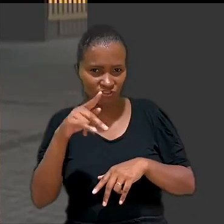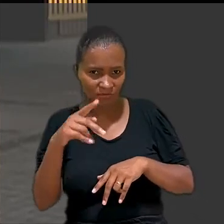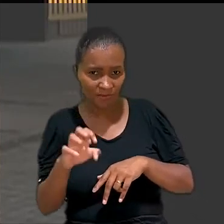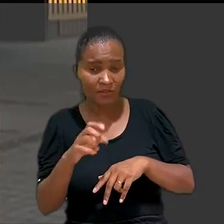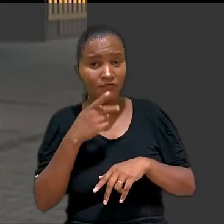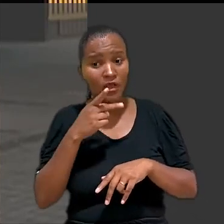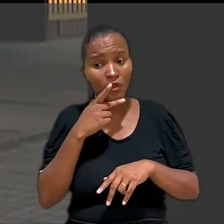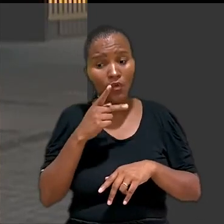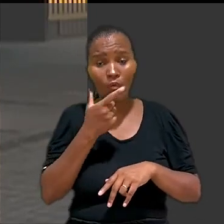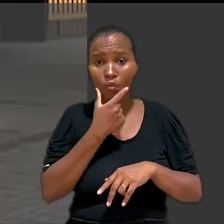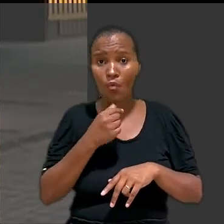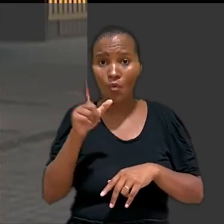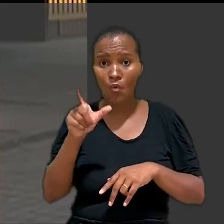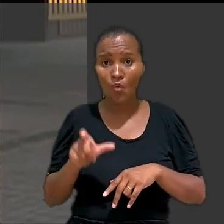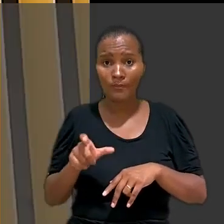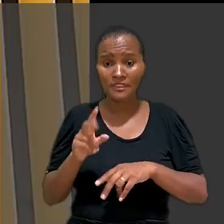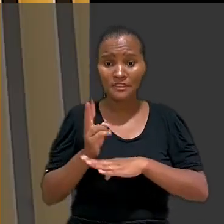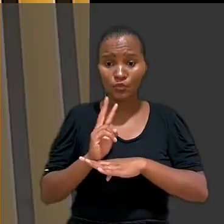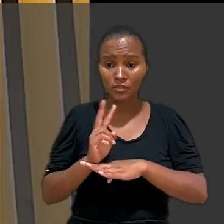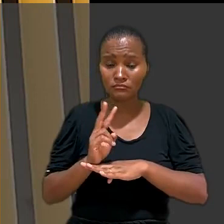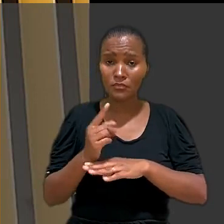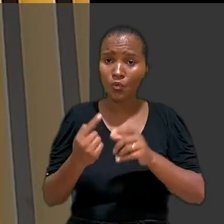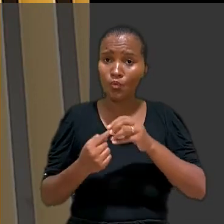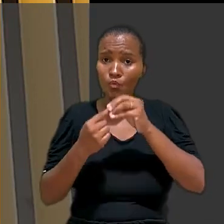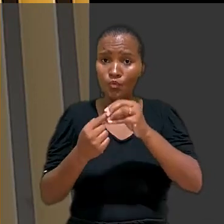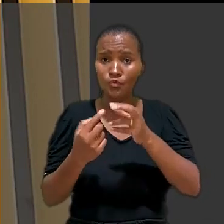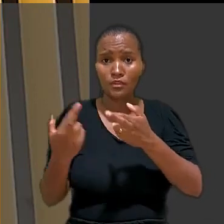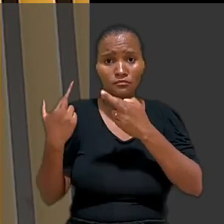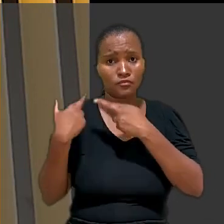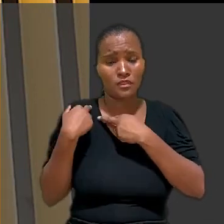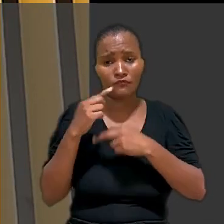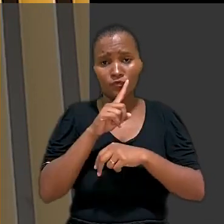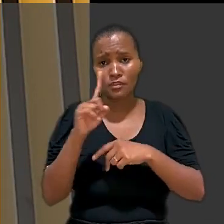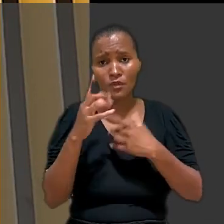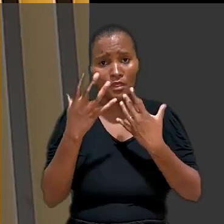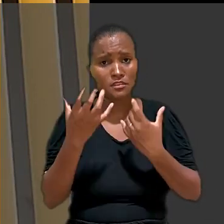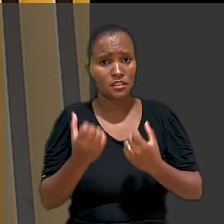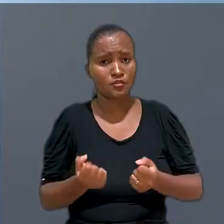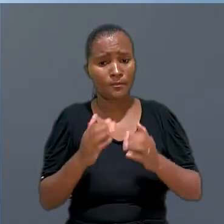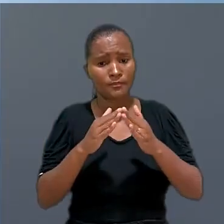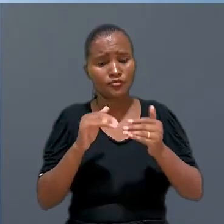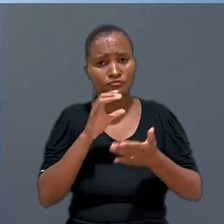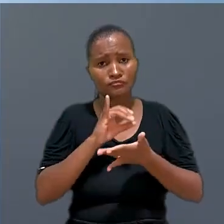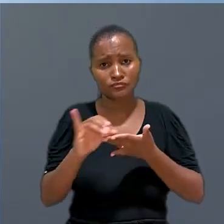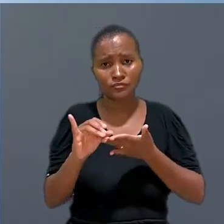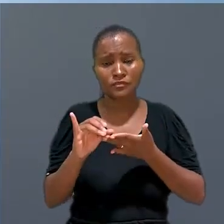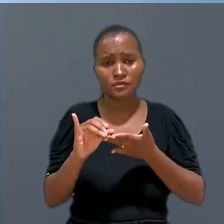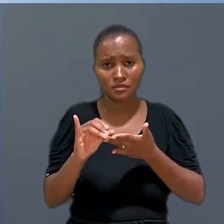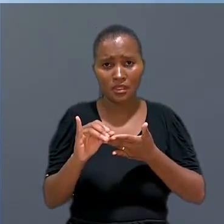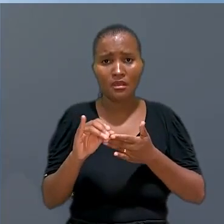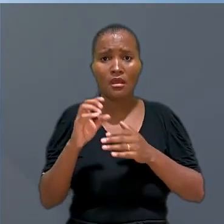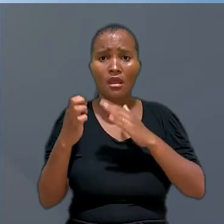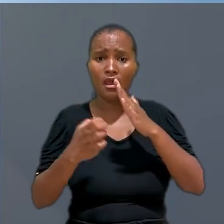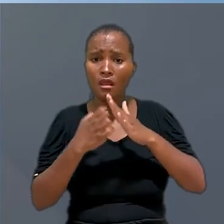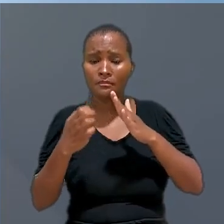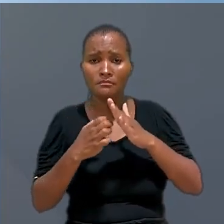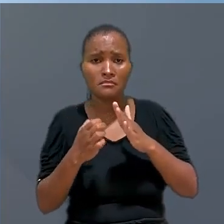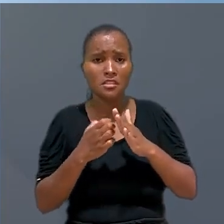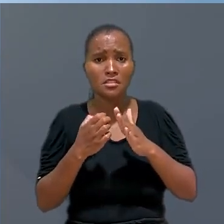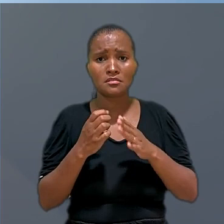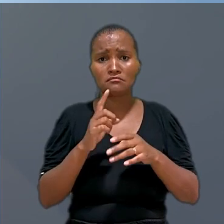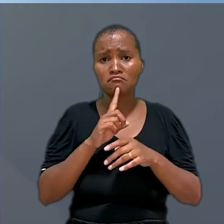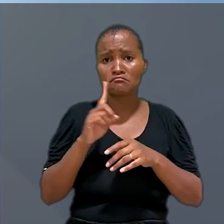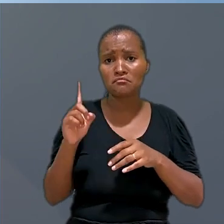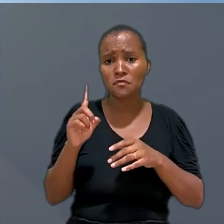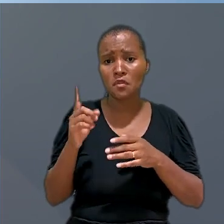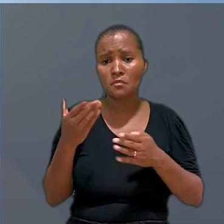que o segurança foi o único responsável pelo acidente e negou o pedido de indenização. A Prosegur não concorreu para a